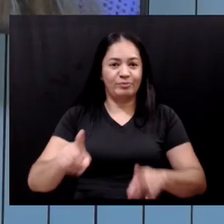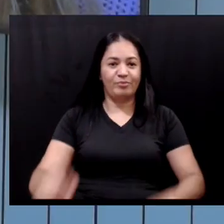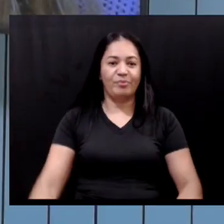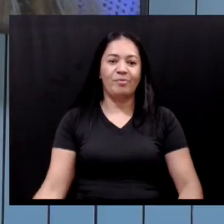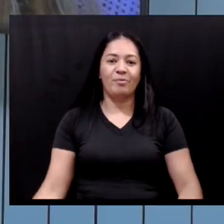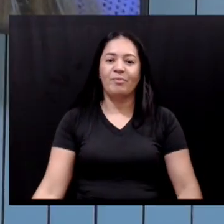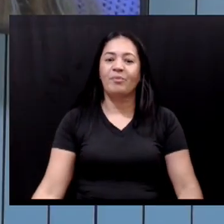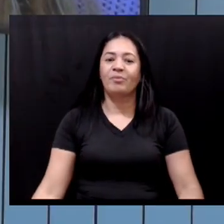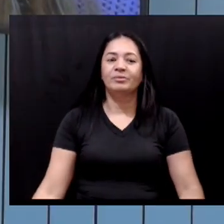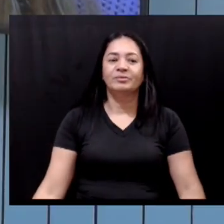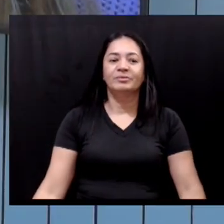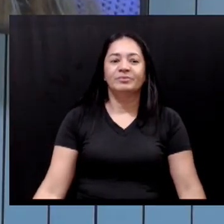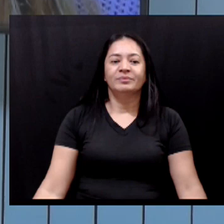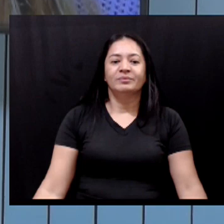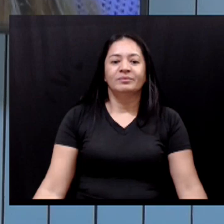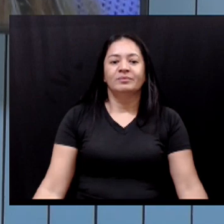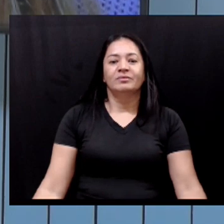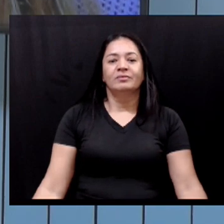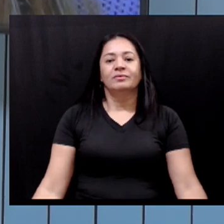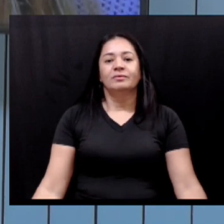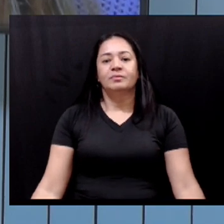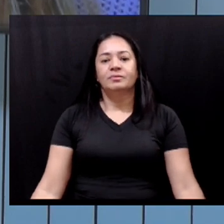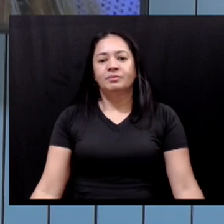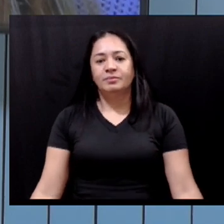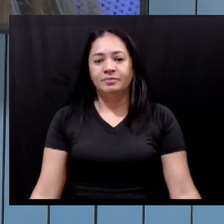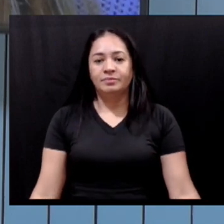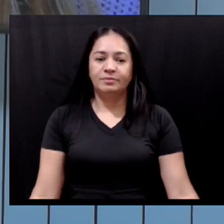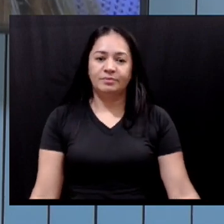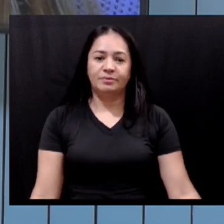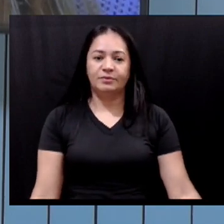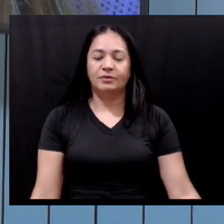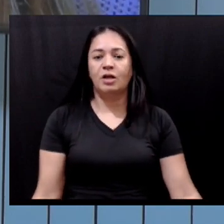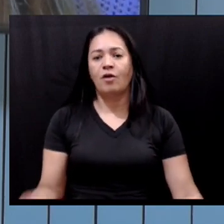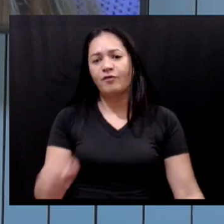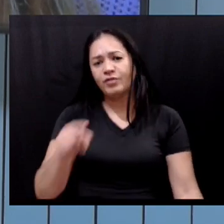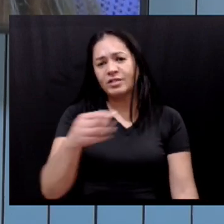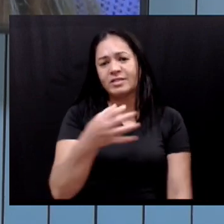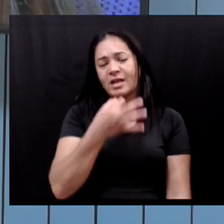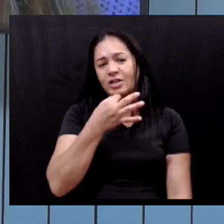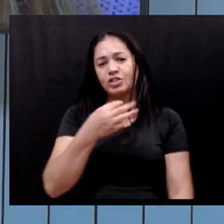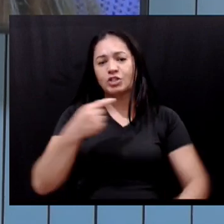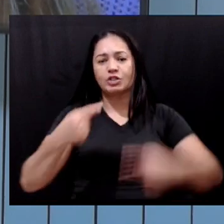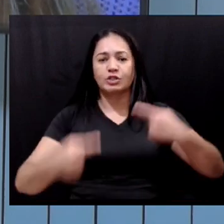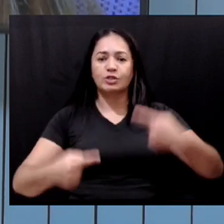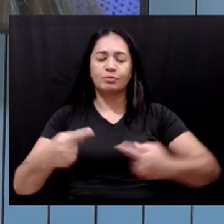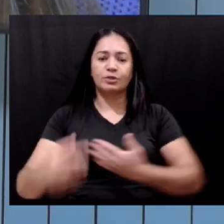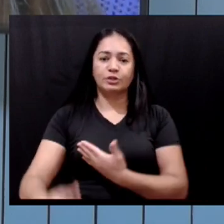Entendido. Você acredita que as políticas públicas, Cíntia, elas